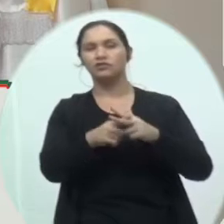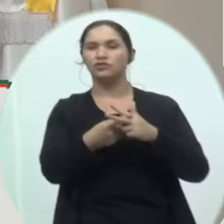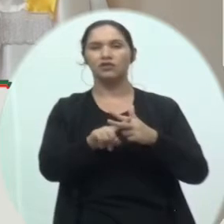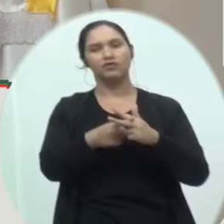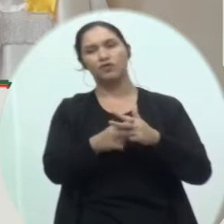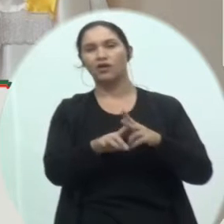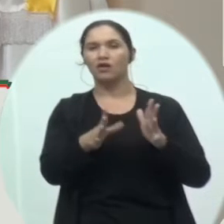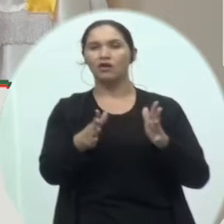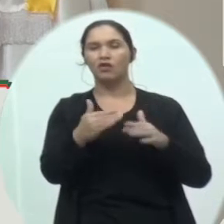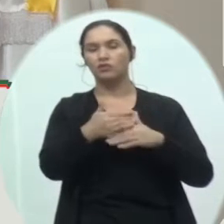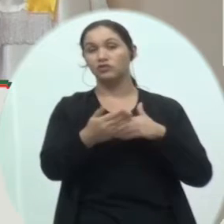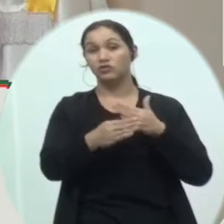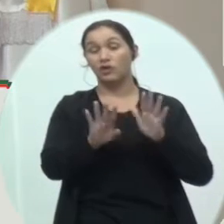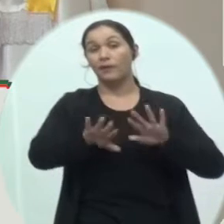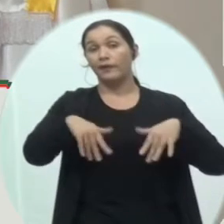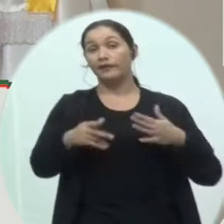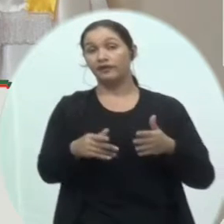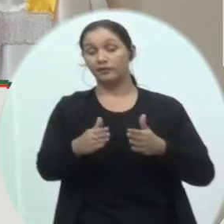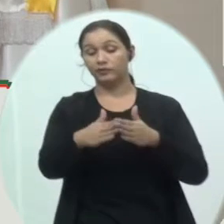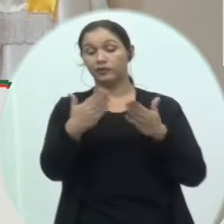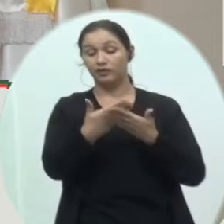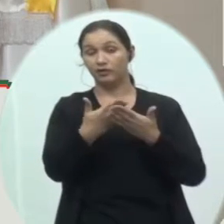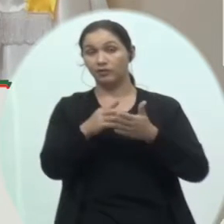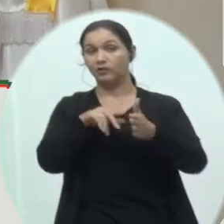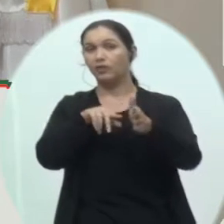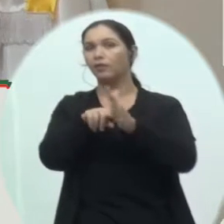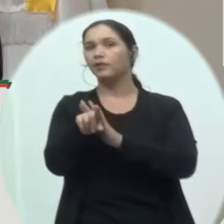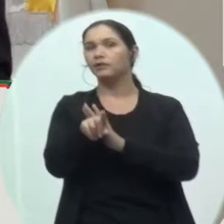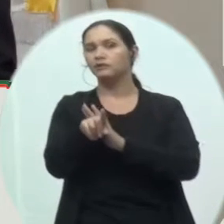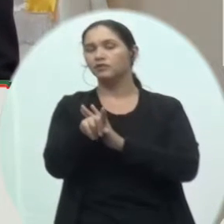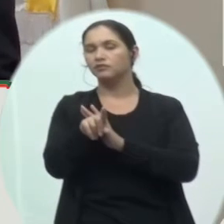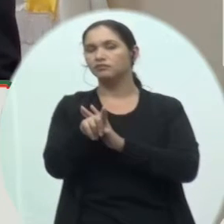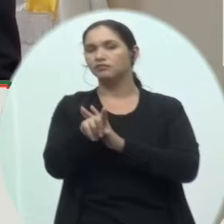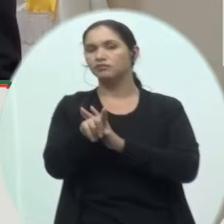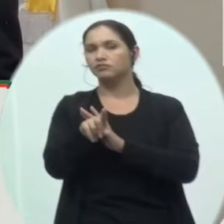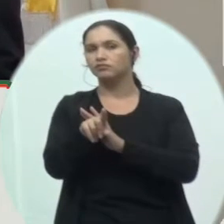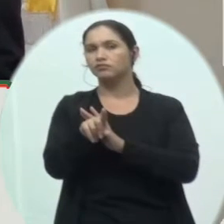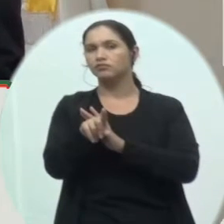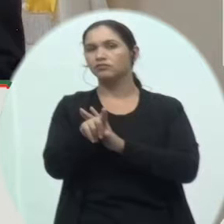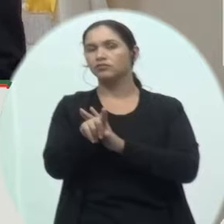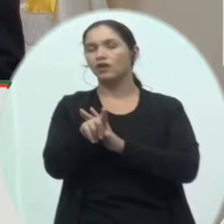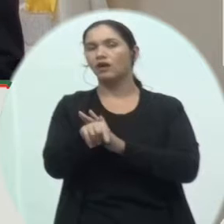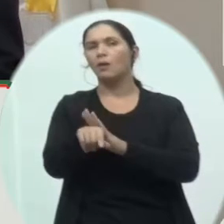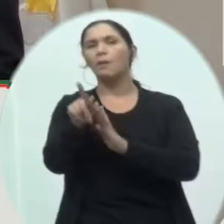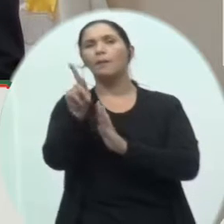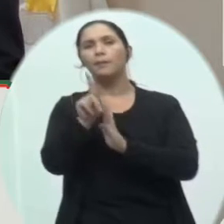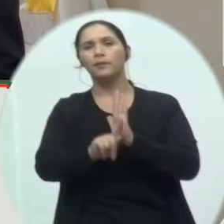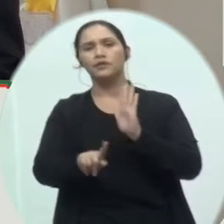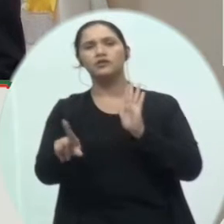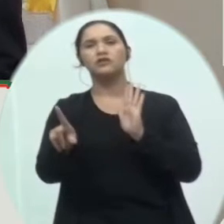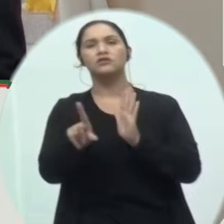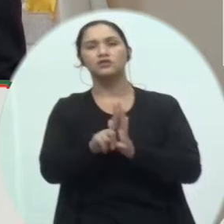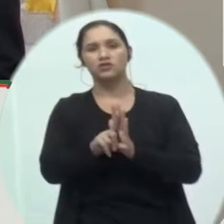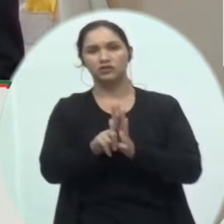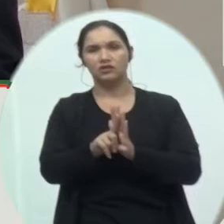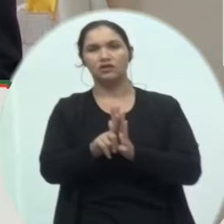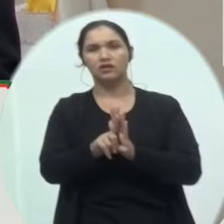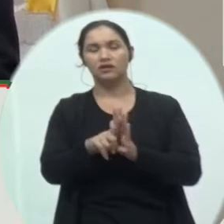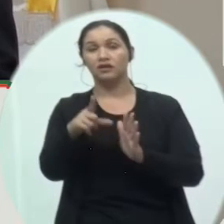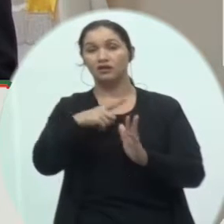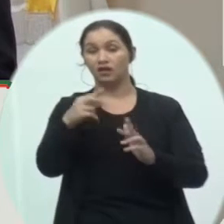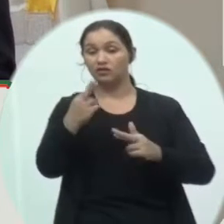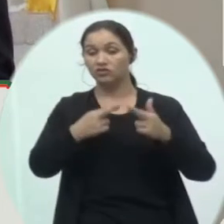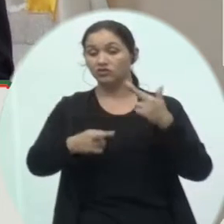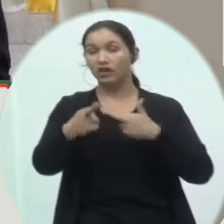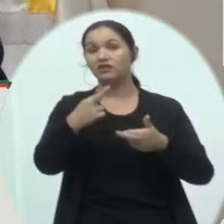E nesse requerimento, eu perguntei se já havia um projeto de reciclagem do material, da recolha